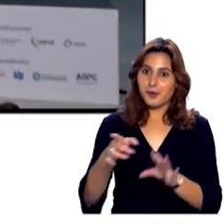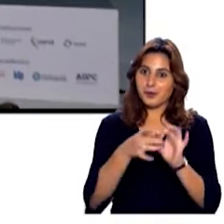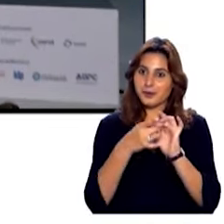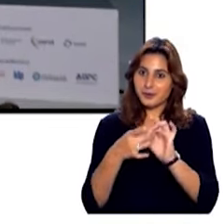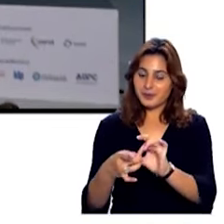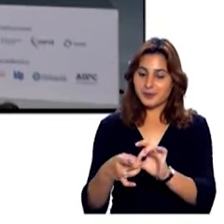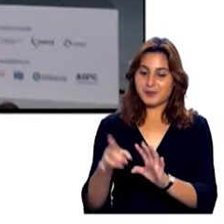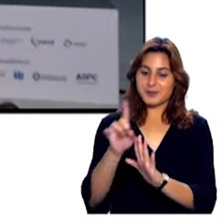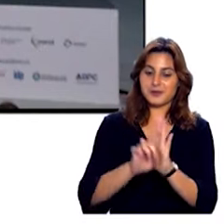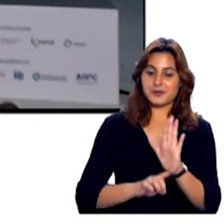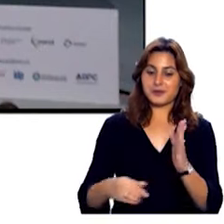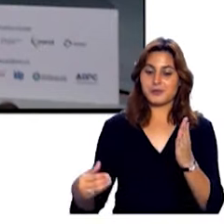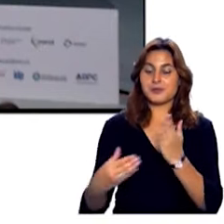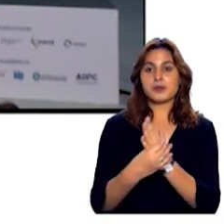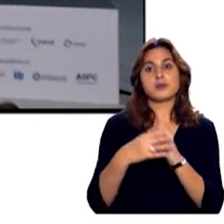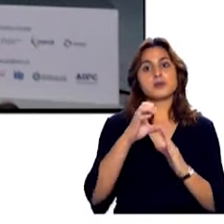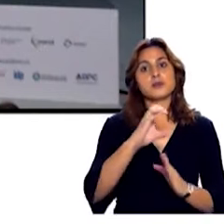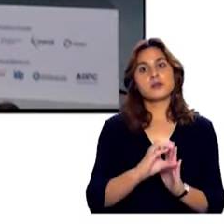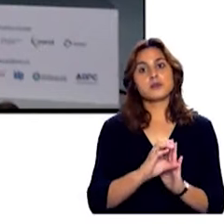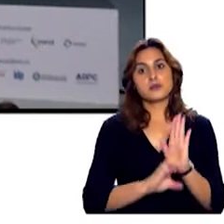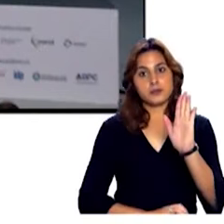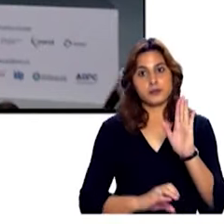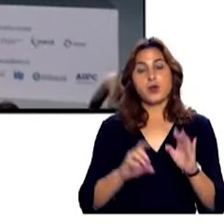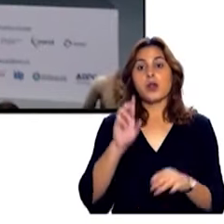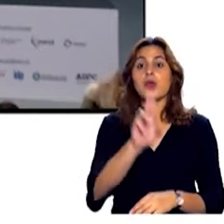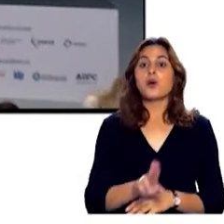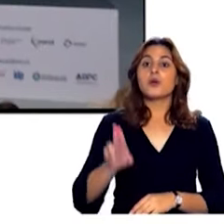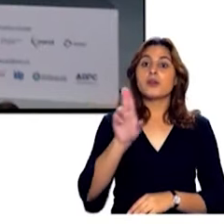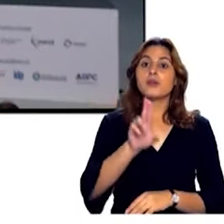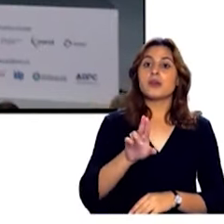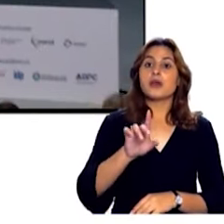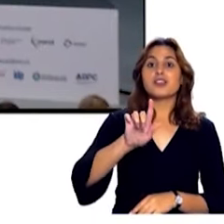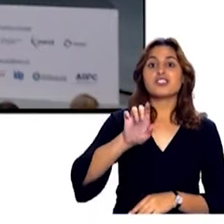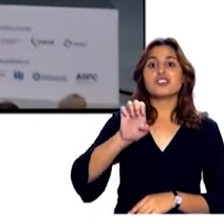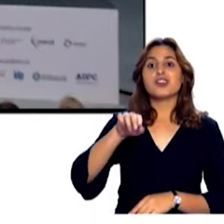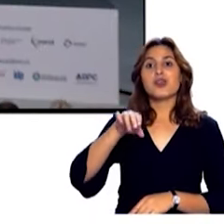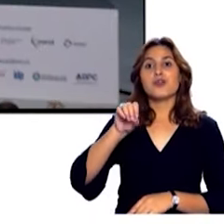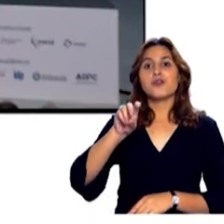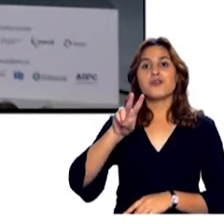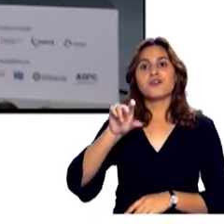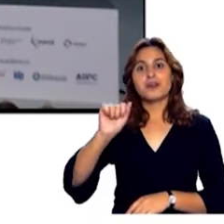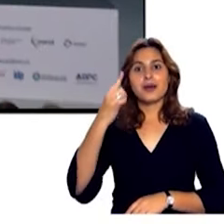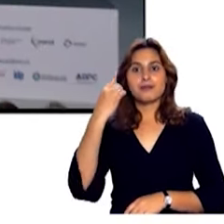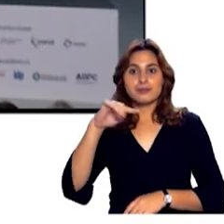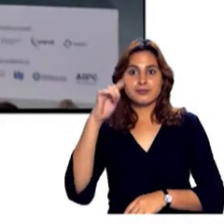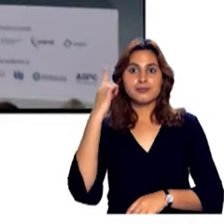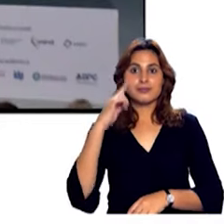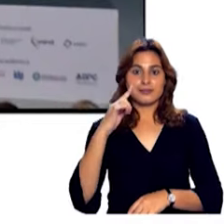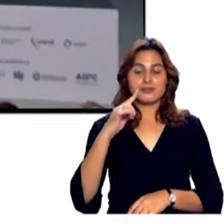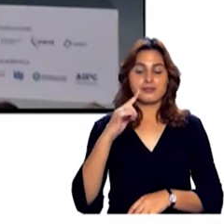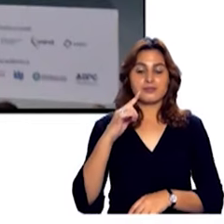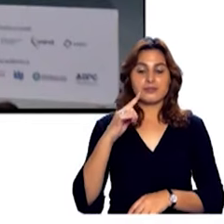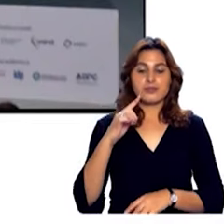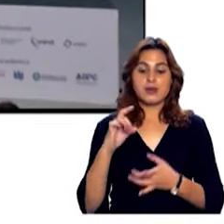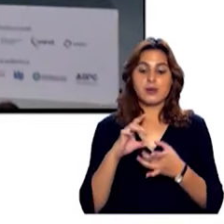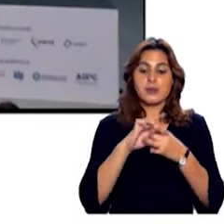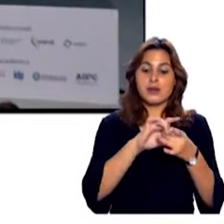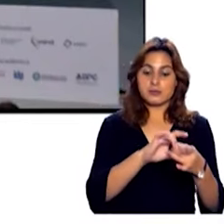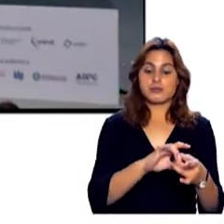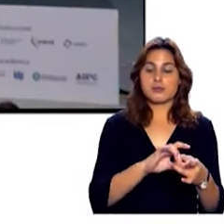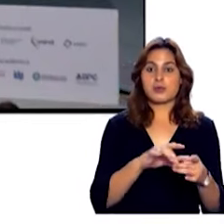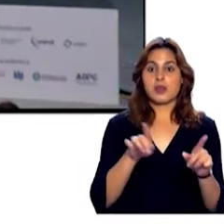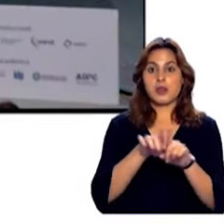direito processual civil na universidade de Gênova e advogado membro de associação